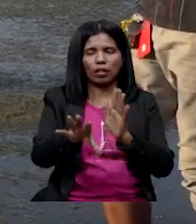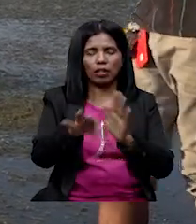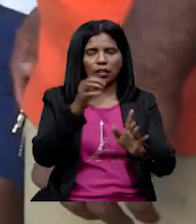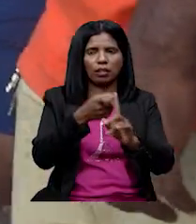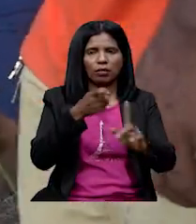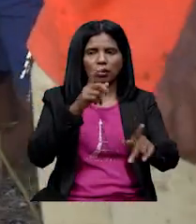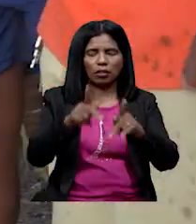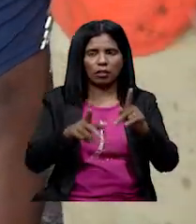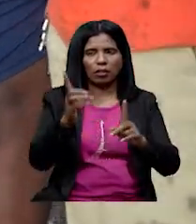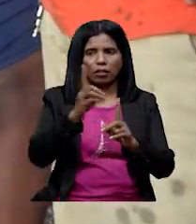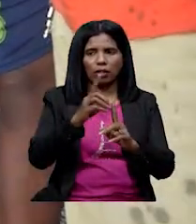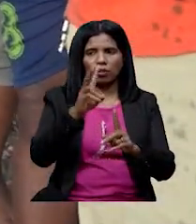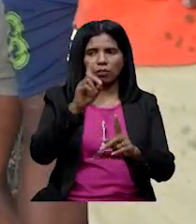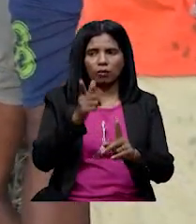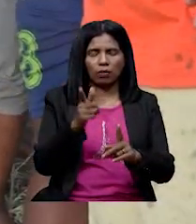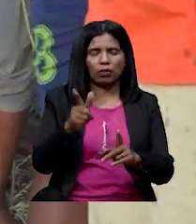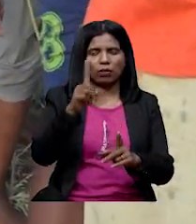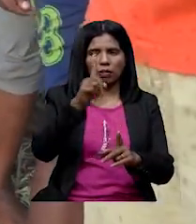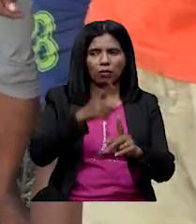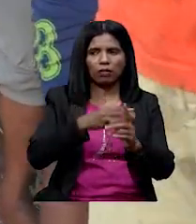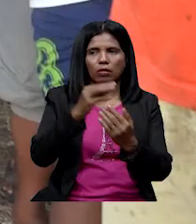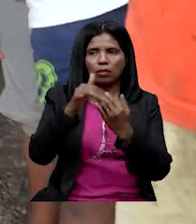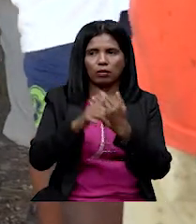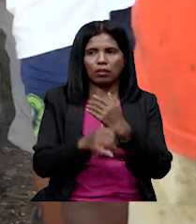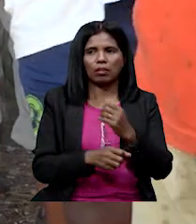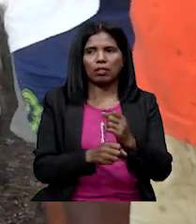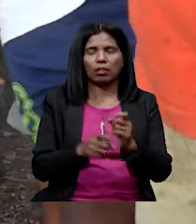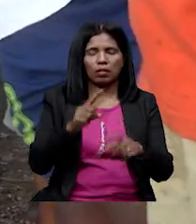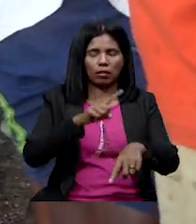Guarua iha lorong Ruanul sing ida fulan Mayu, mais ou menos